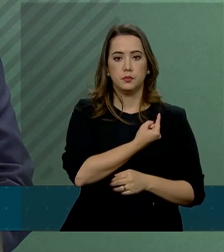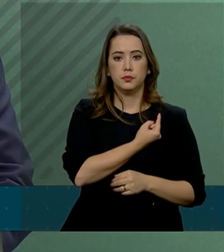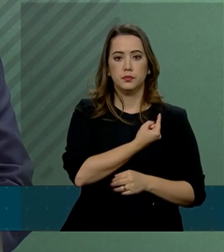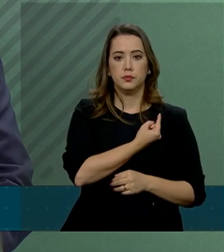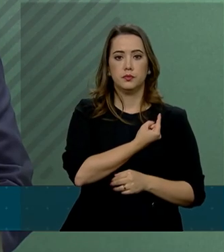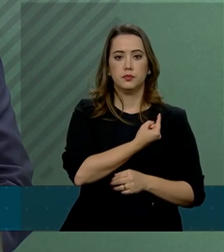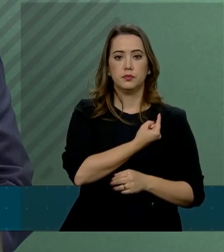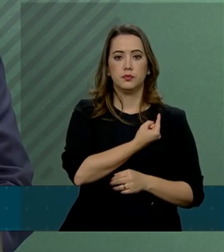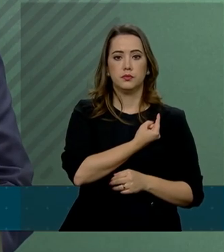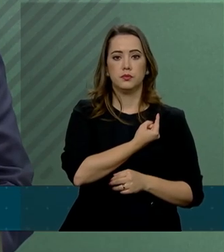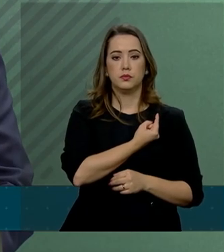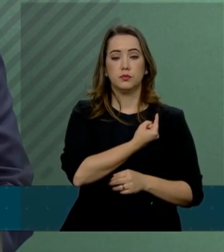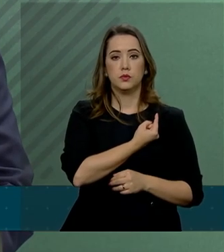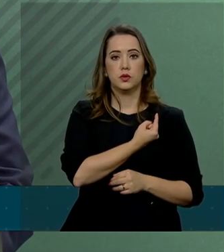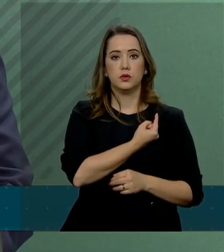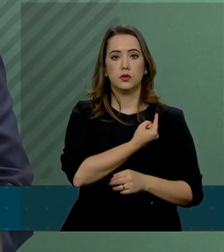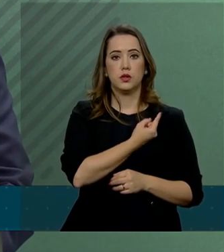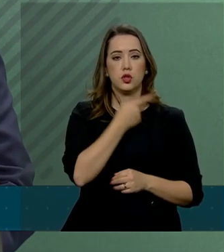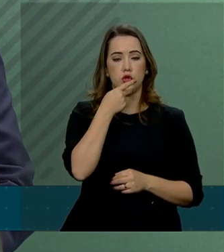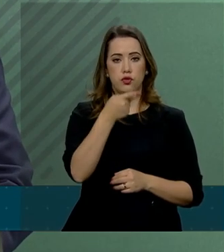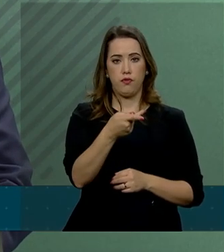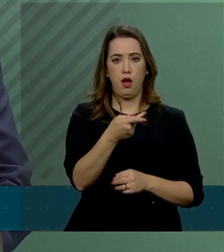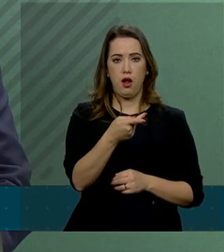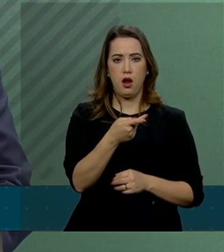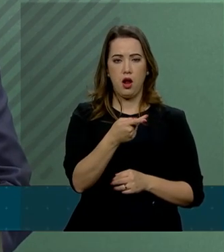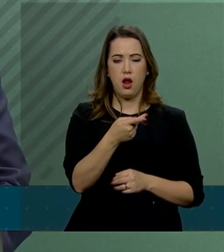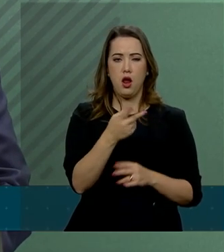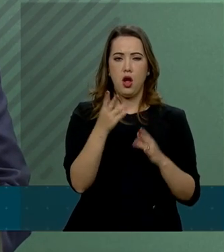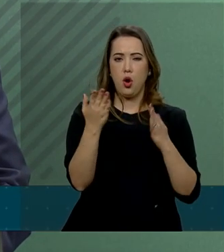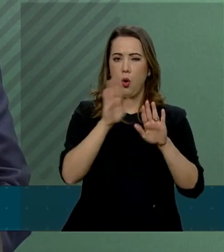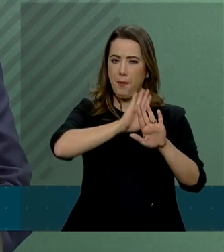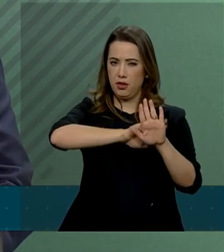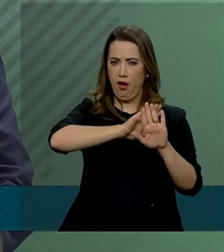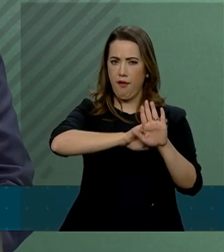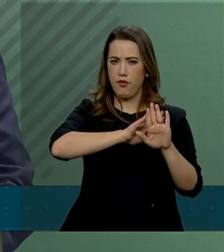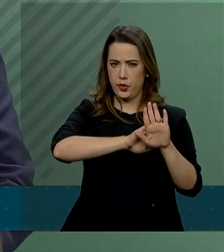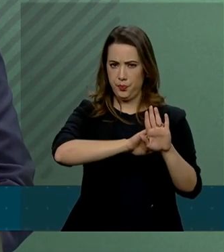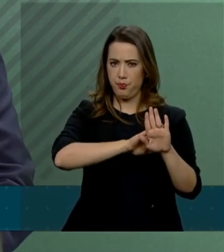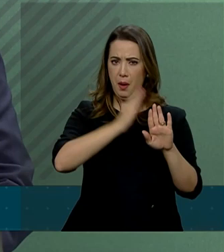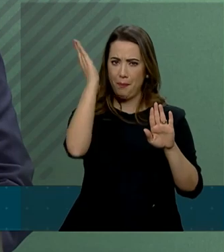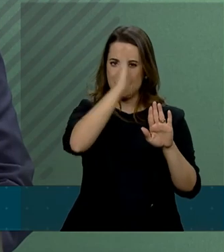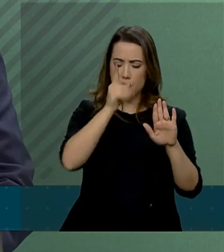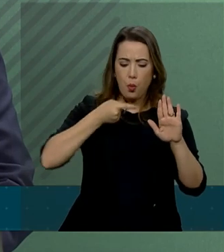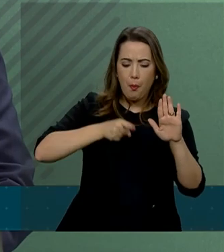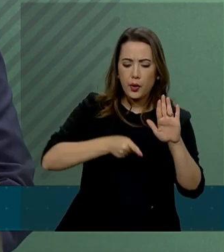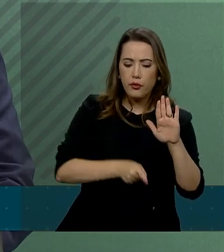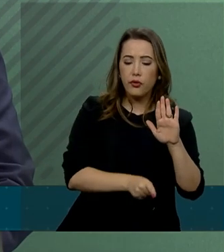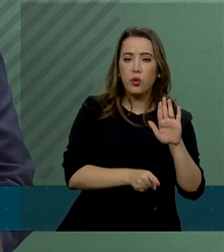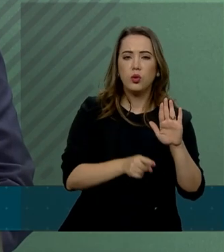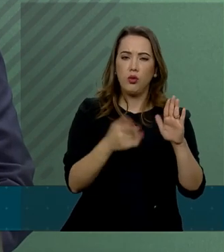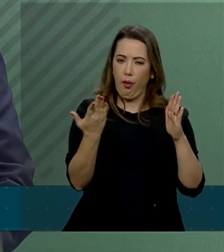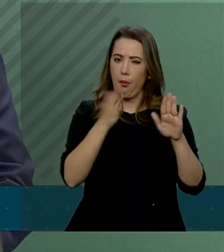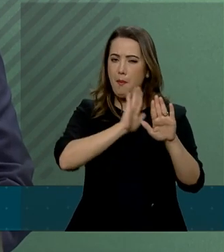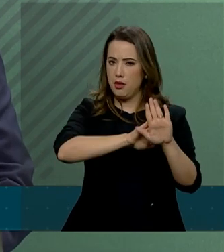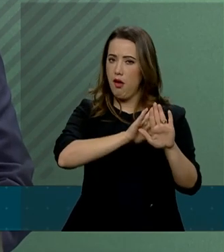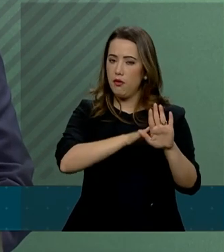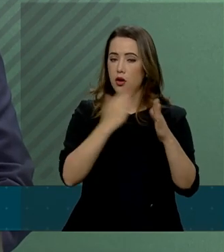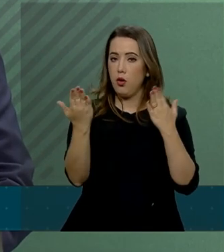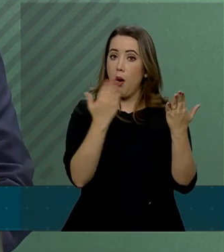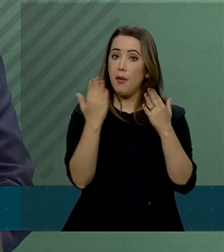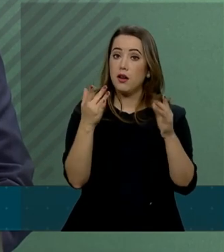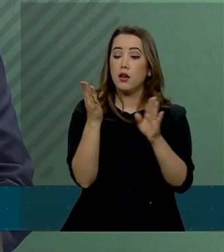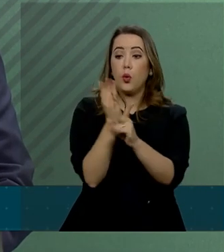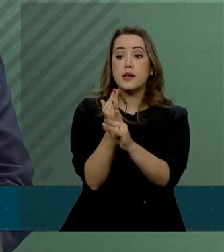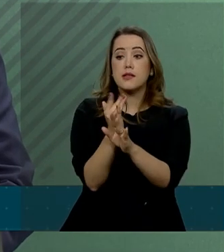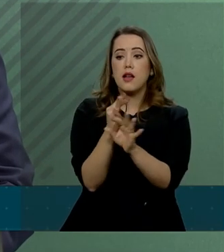chama de brasil profundo que são as cidades mais vulneráveis e que são as cidades que menos têm